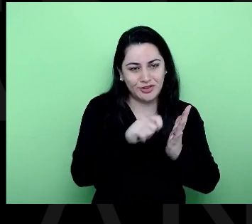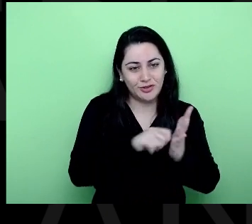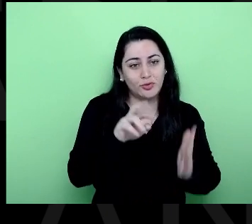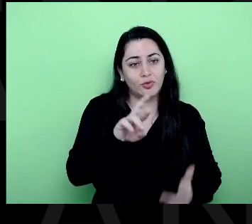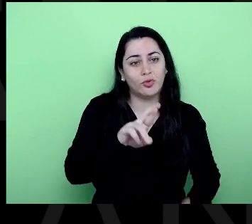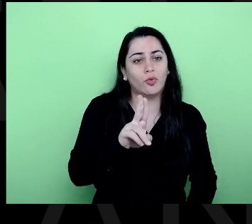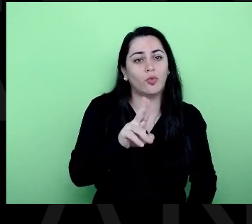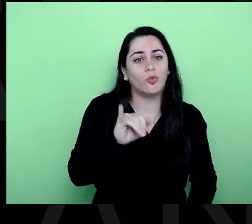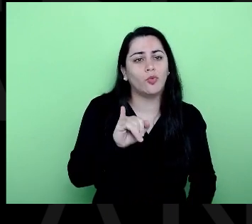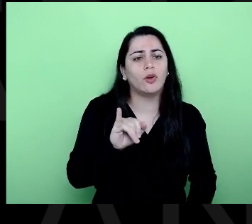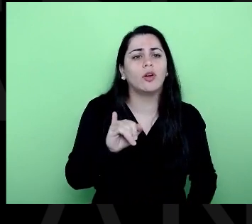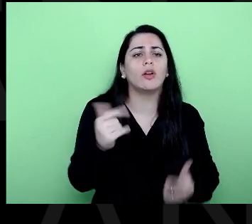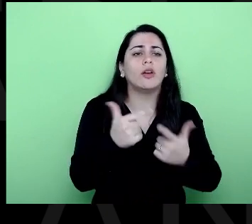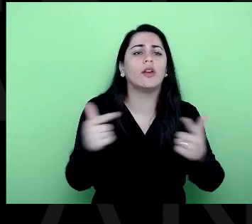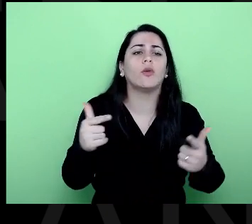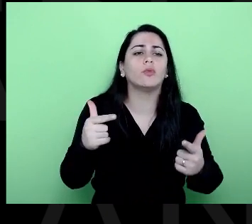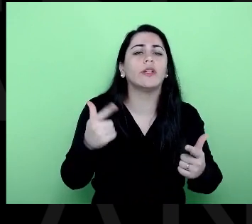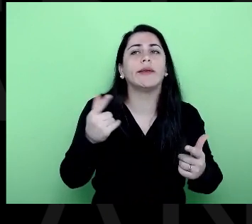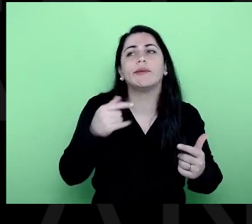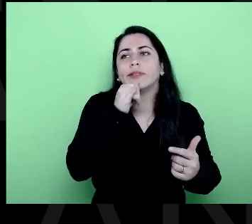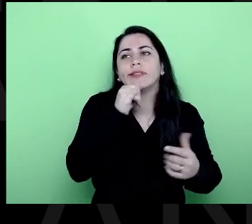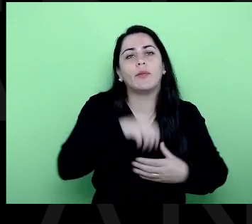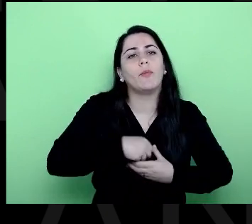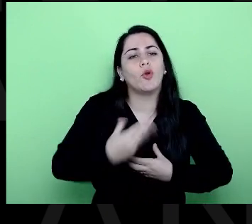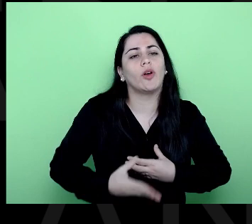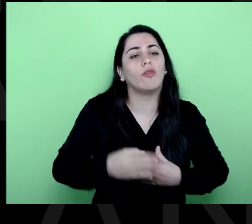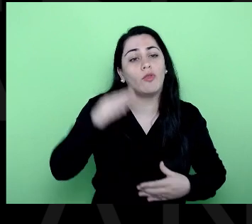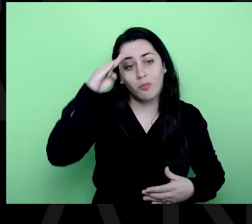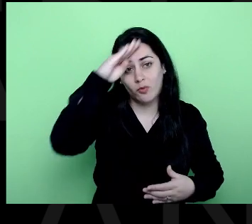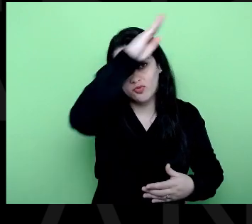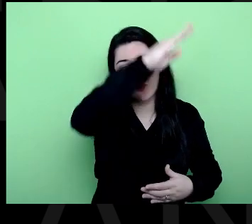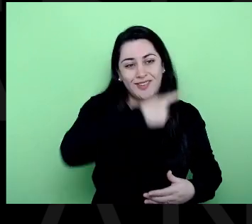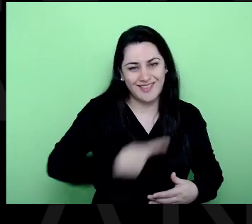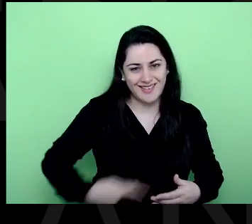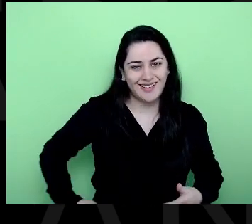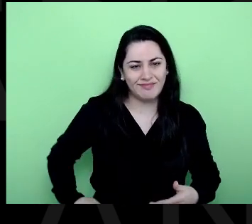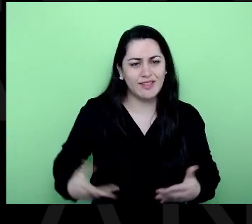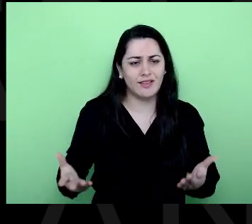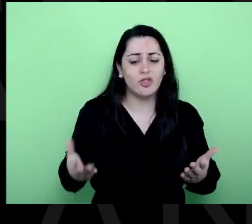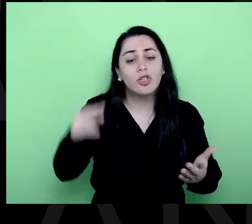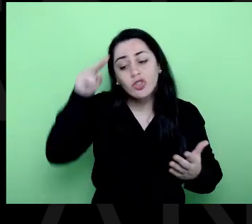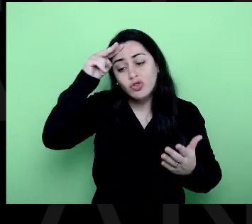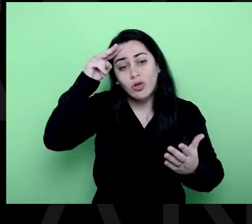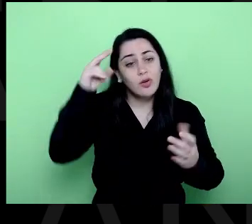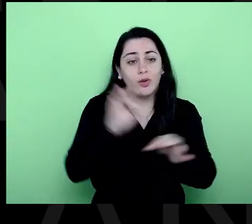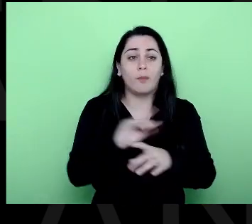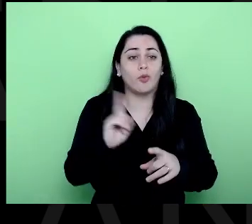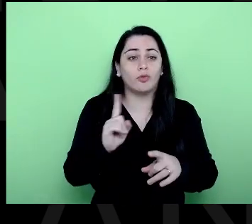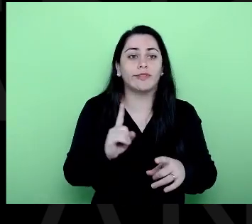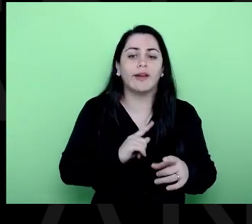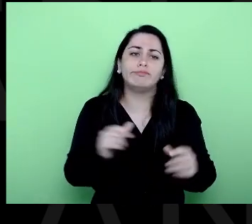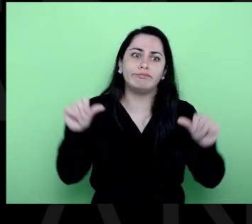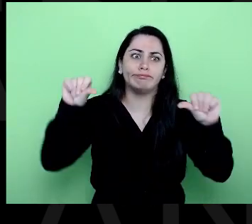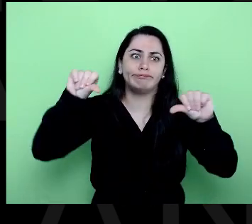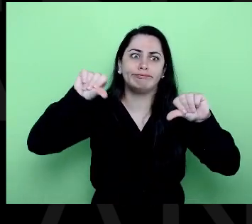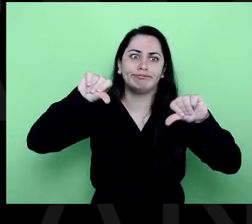não existe biografia de Bolsonaro hoje, por exemplo. A história está sendo feita, né? Cada vez pior, mas está